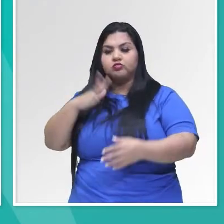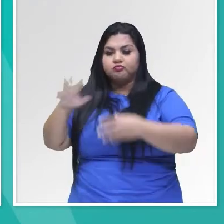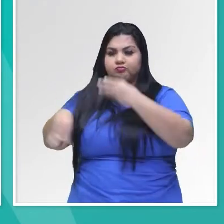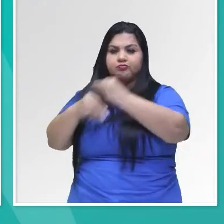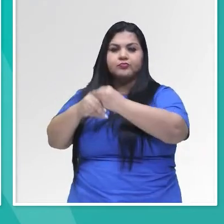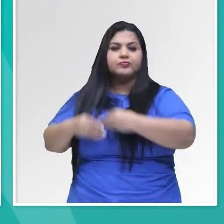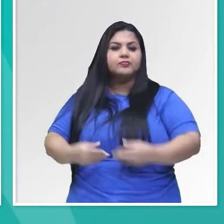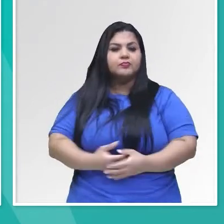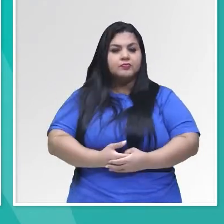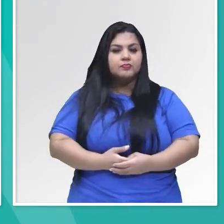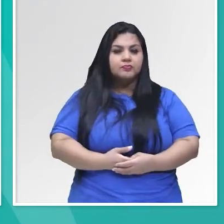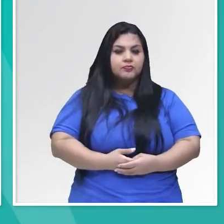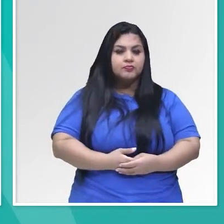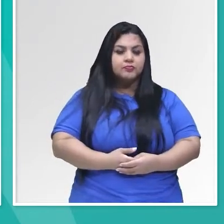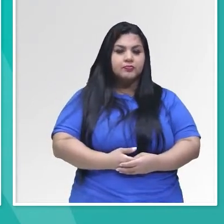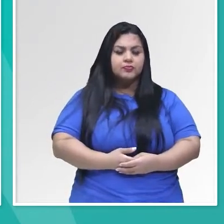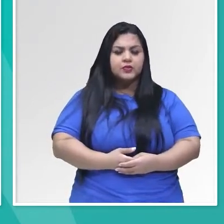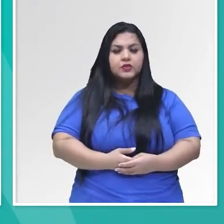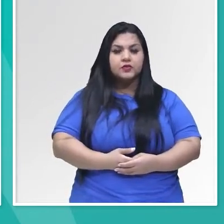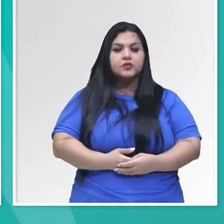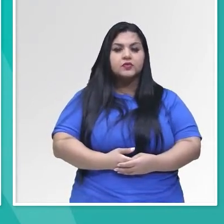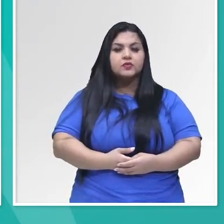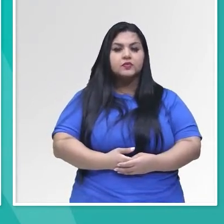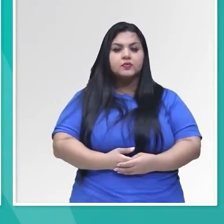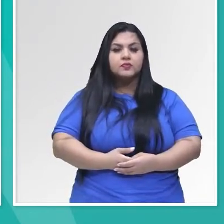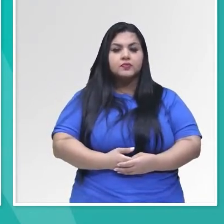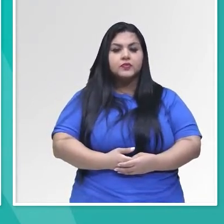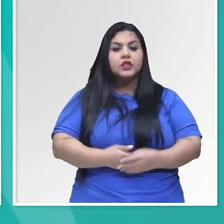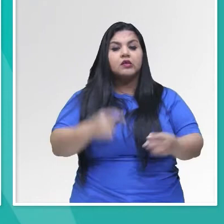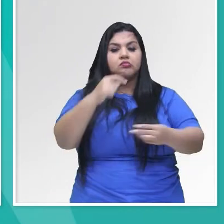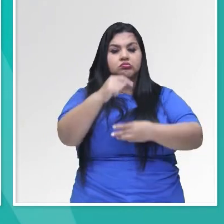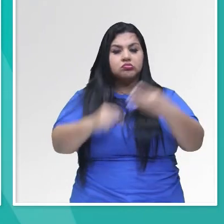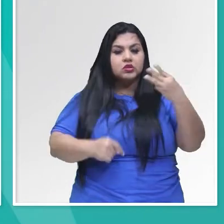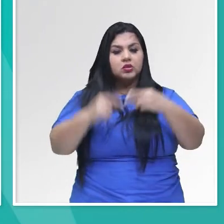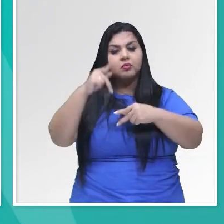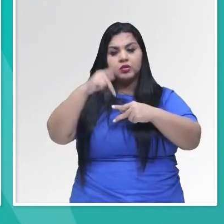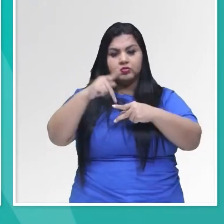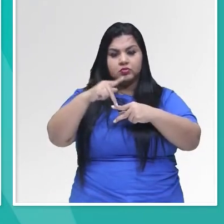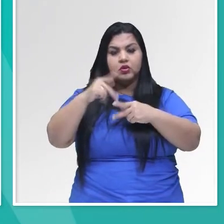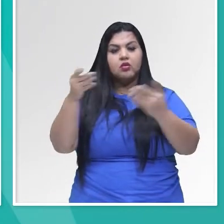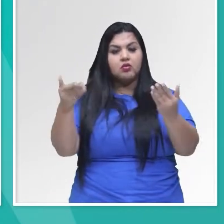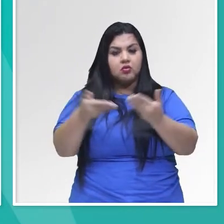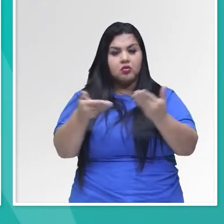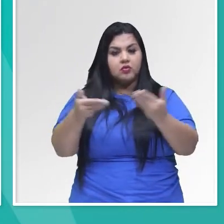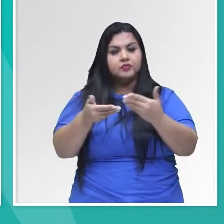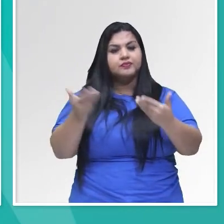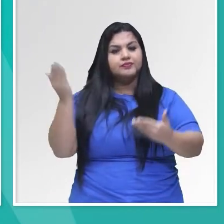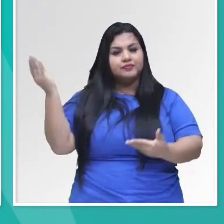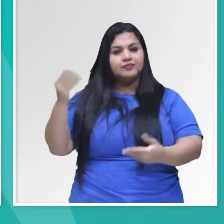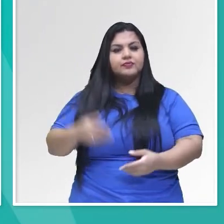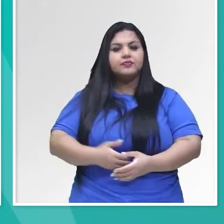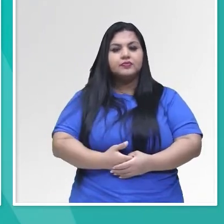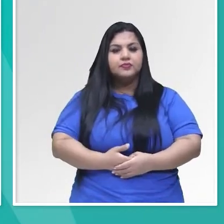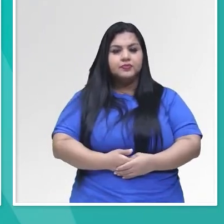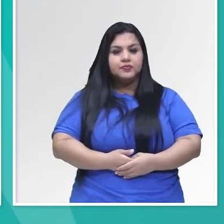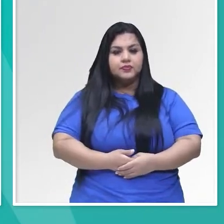só. Então, nós vamos destacando, 3 preposições a partir de agora. Vamos lá, olha aí.